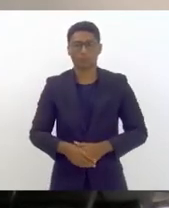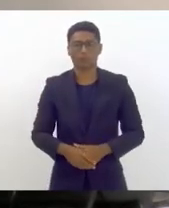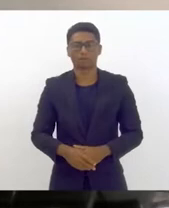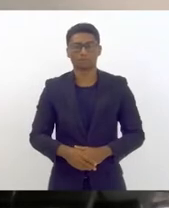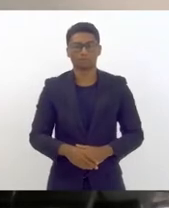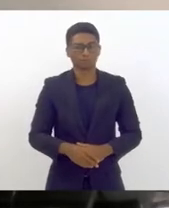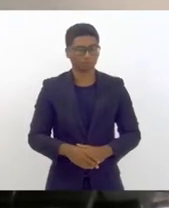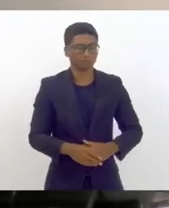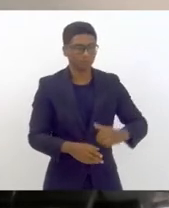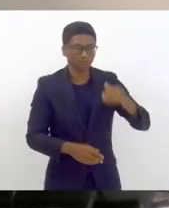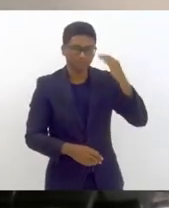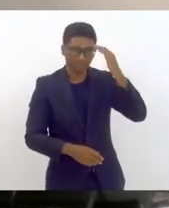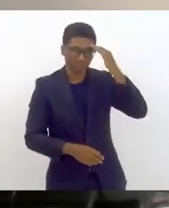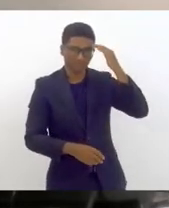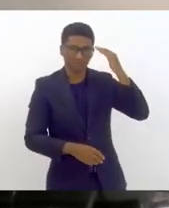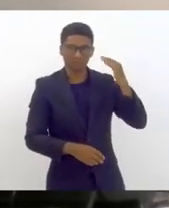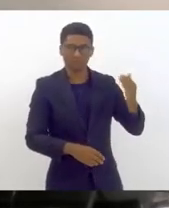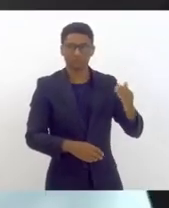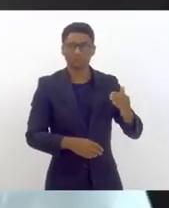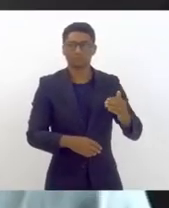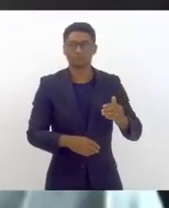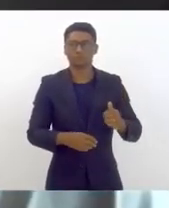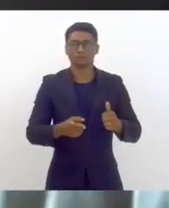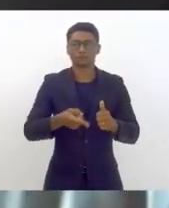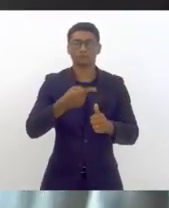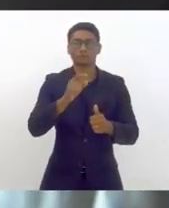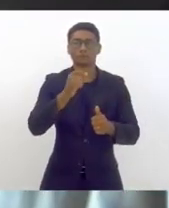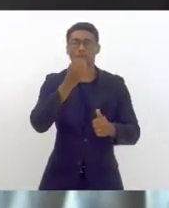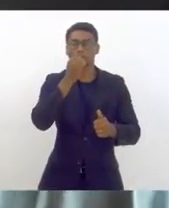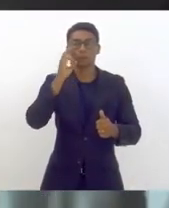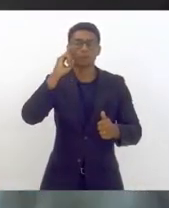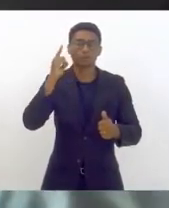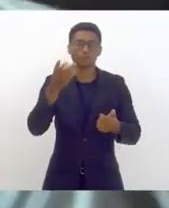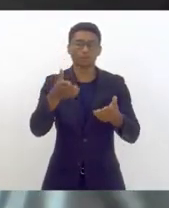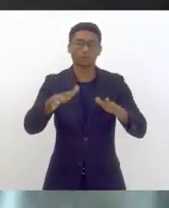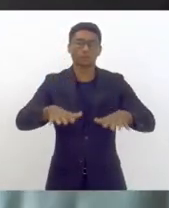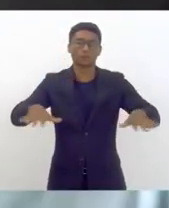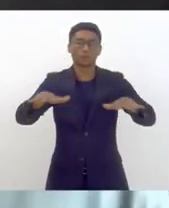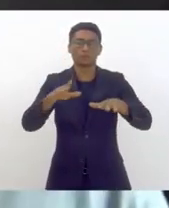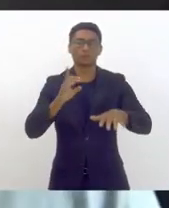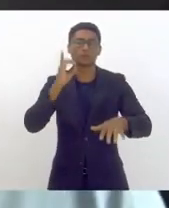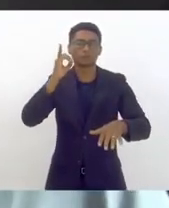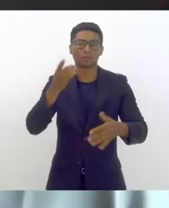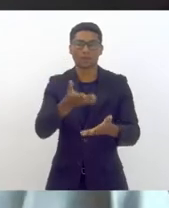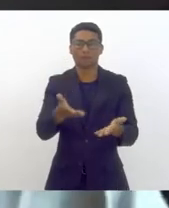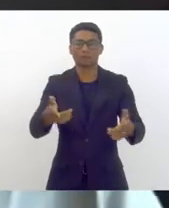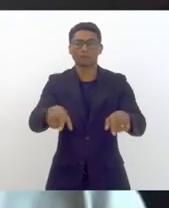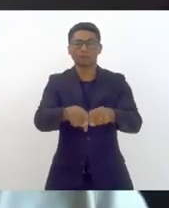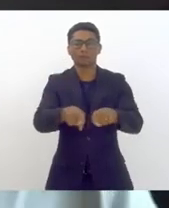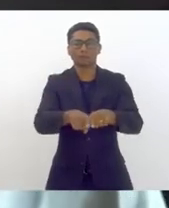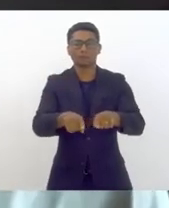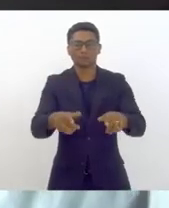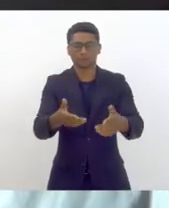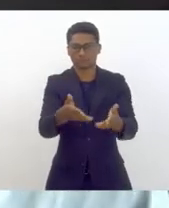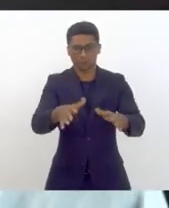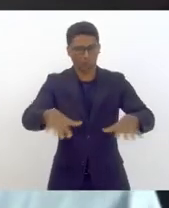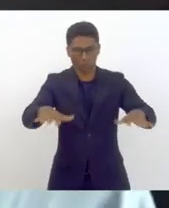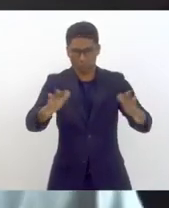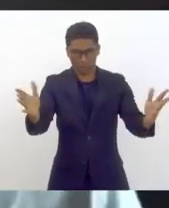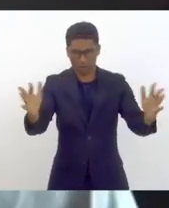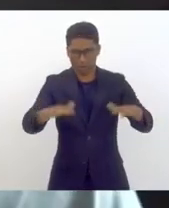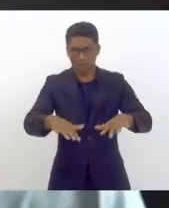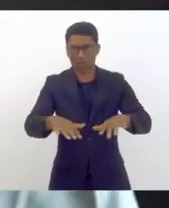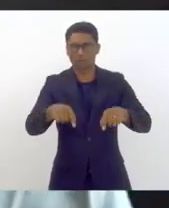Muito obrigado, senhor deputado. Primeiramente, bom dia a todos os deputados, deputadas e demais participantes dessa audiência pública. E